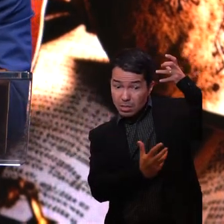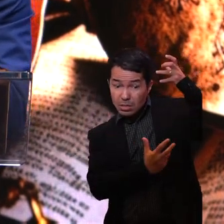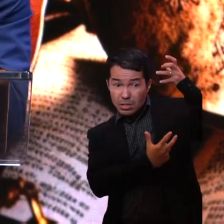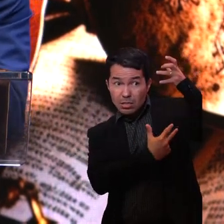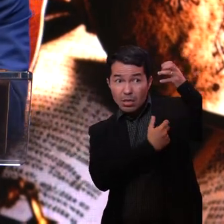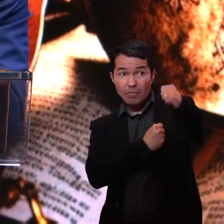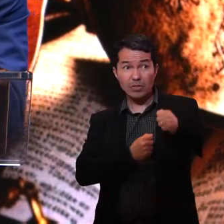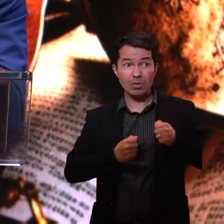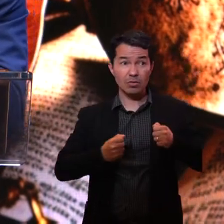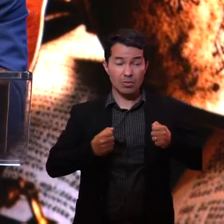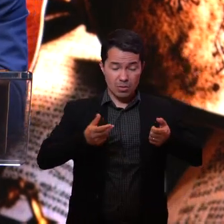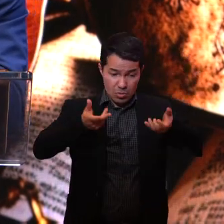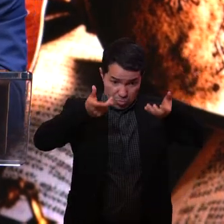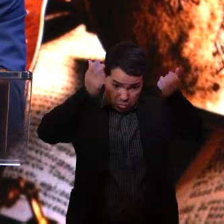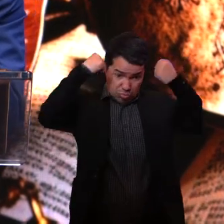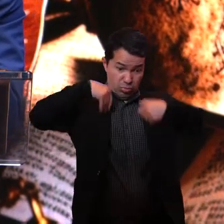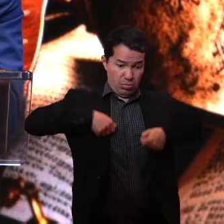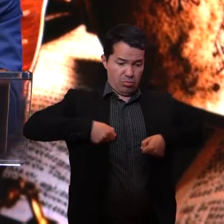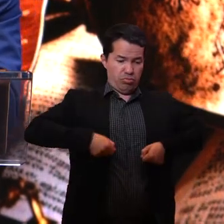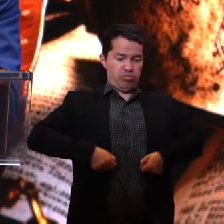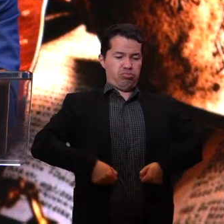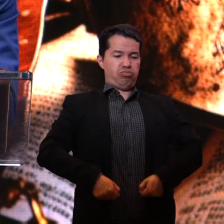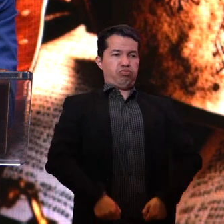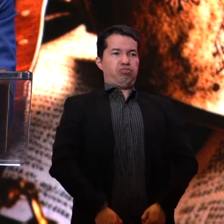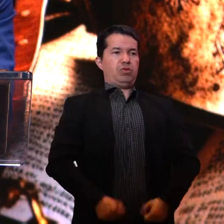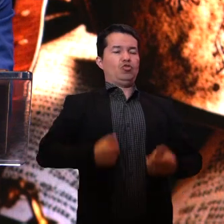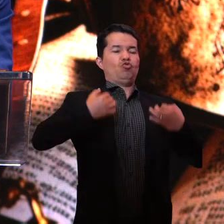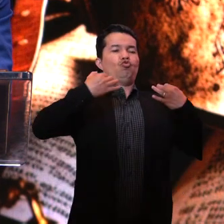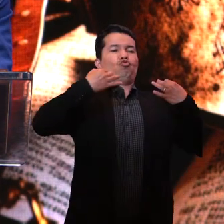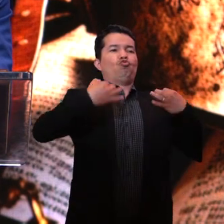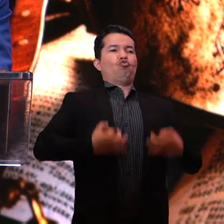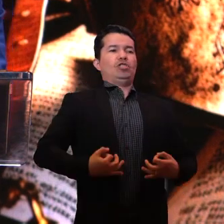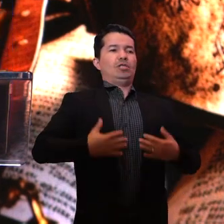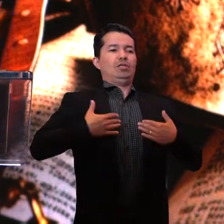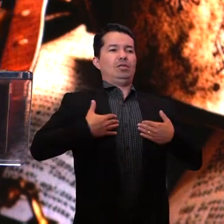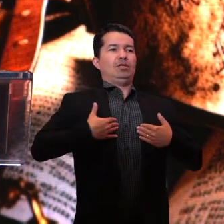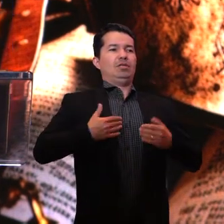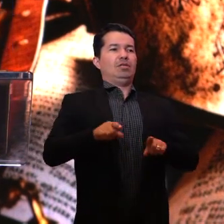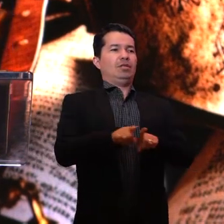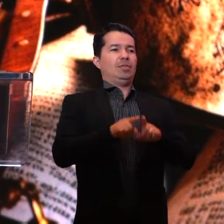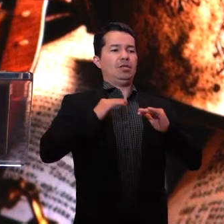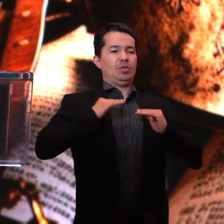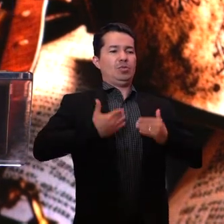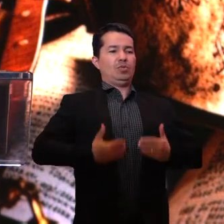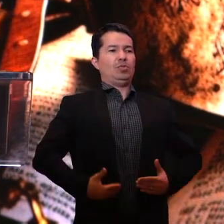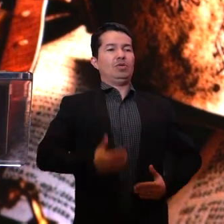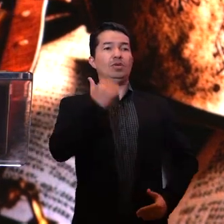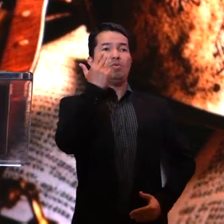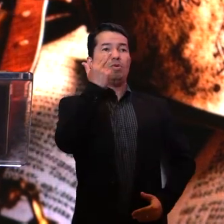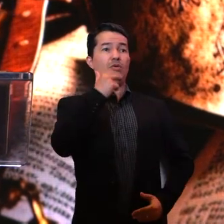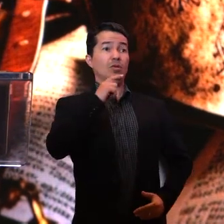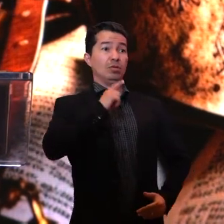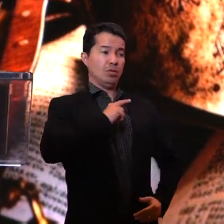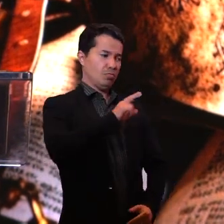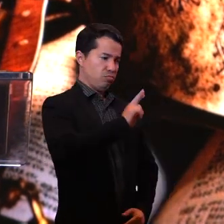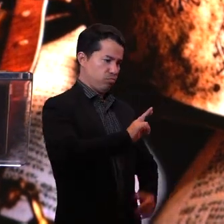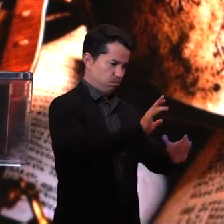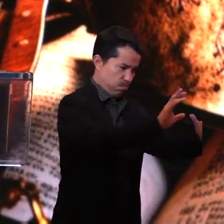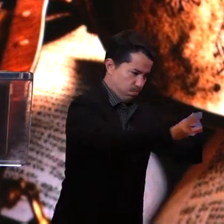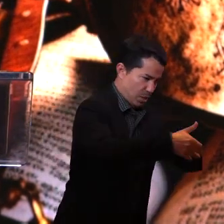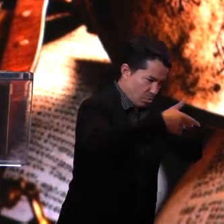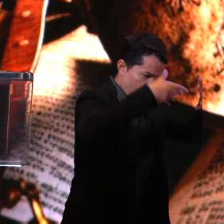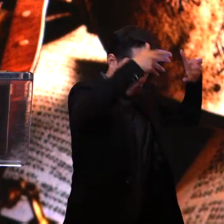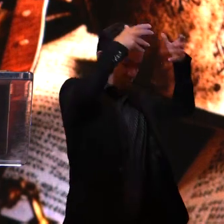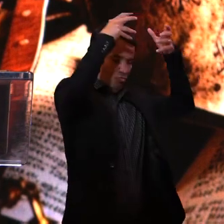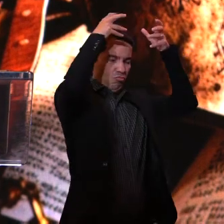Vestiu-se de justiça, como de uma couraça, e pôs o capacete da